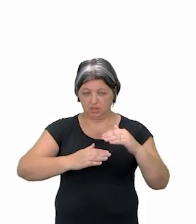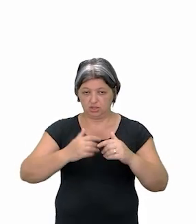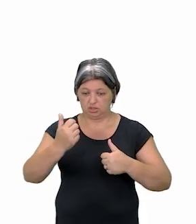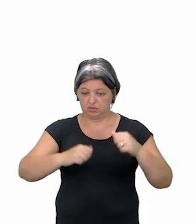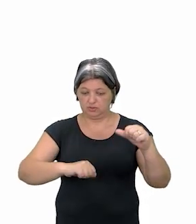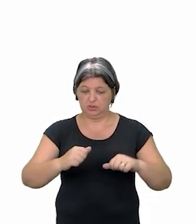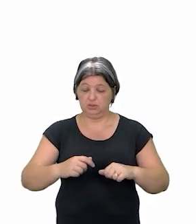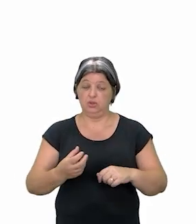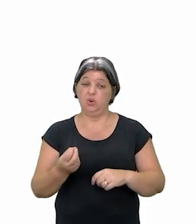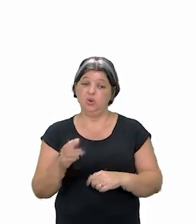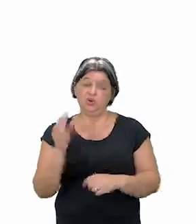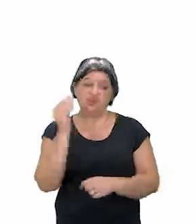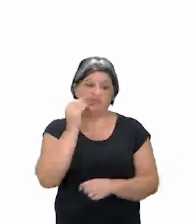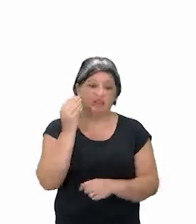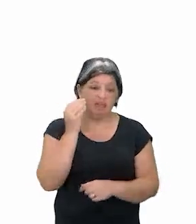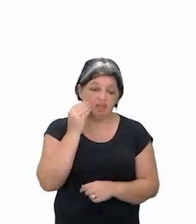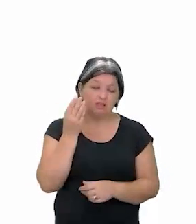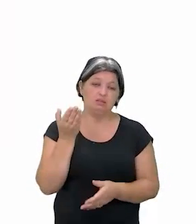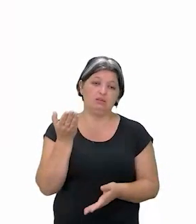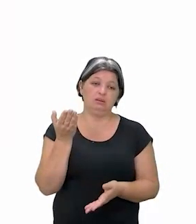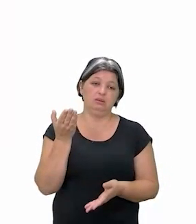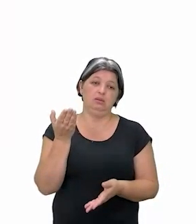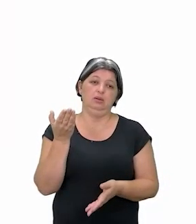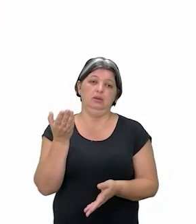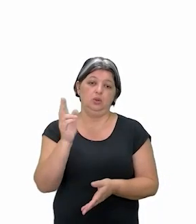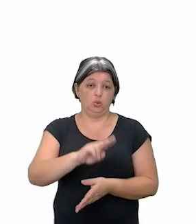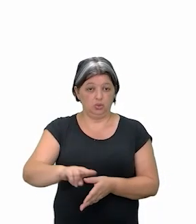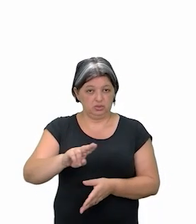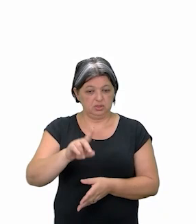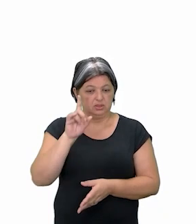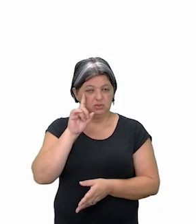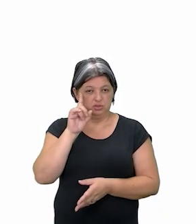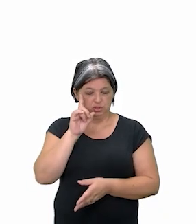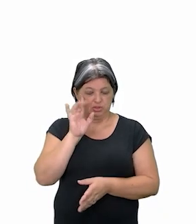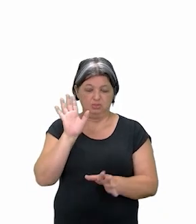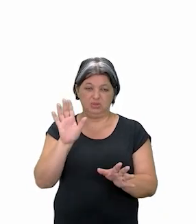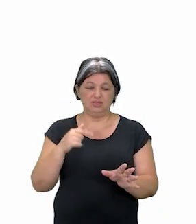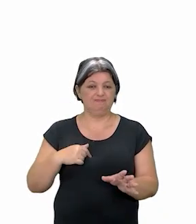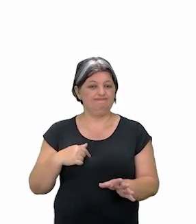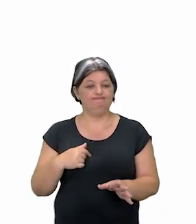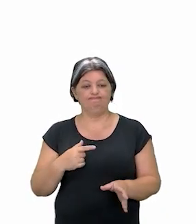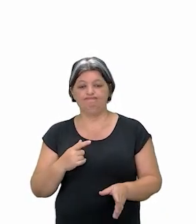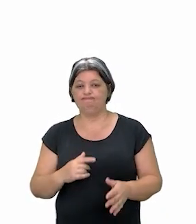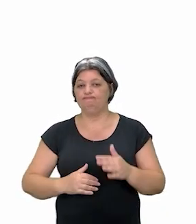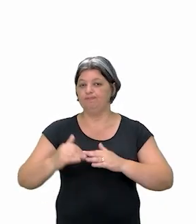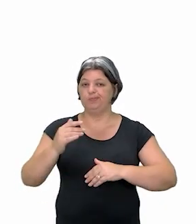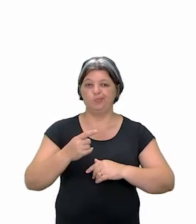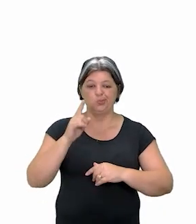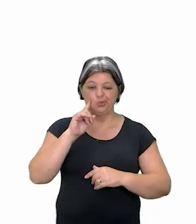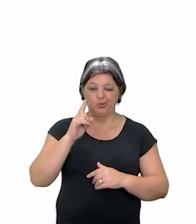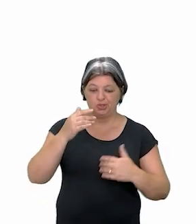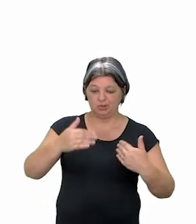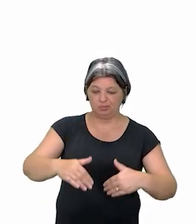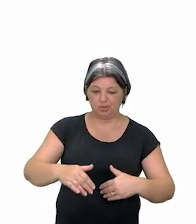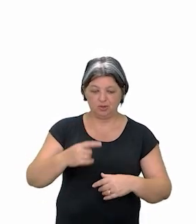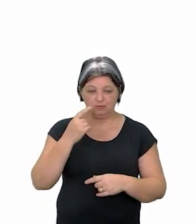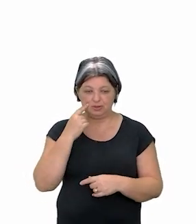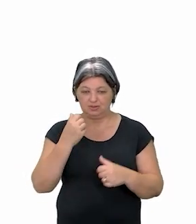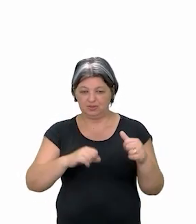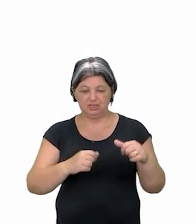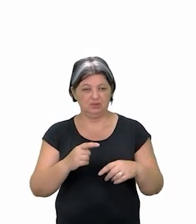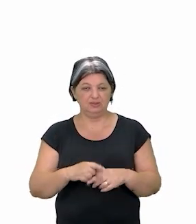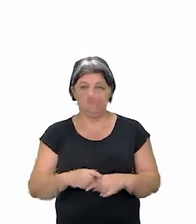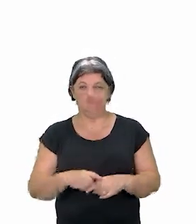gente tenta trazer isso na nossa prática no dia a dia, mas quando chega ali na avaliação, a gente acaba desenvolvendo